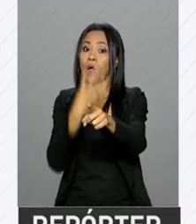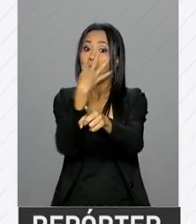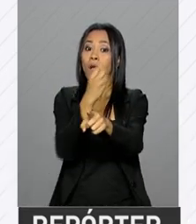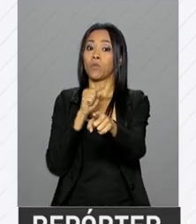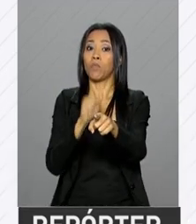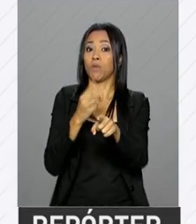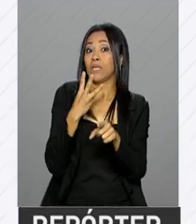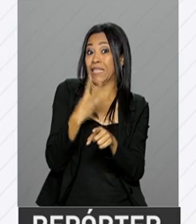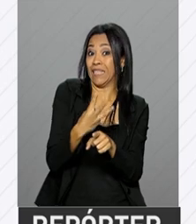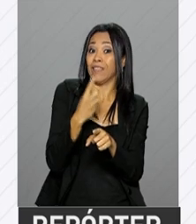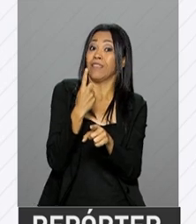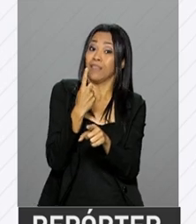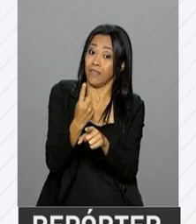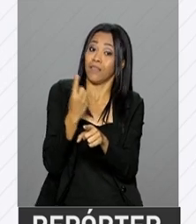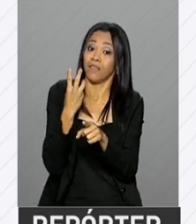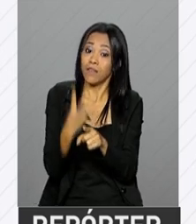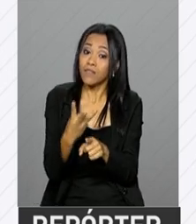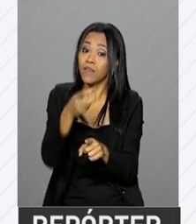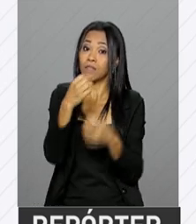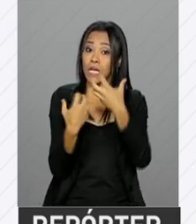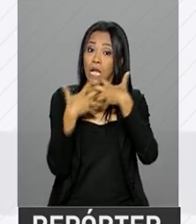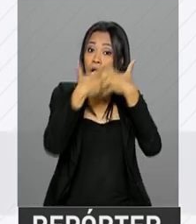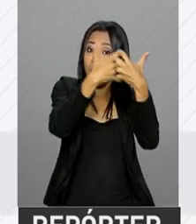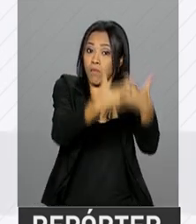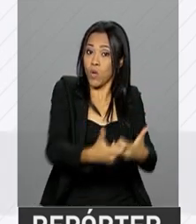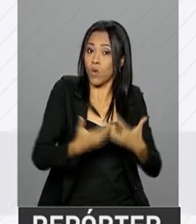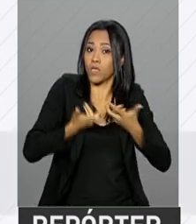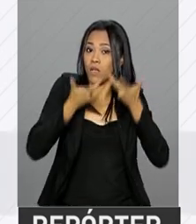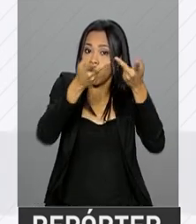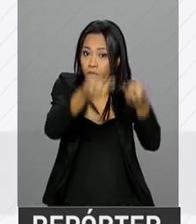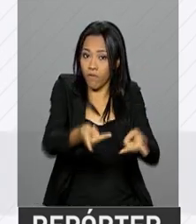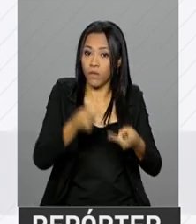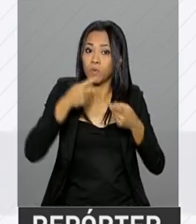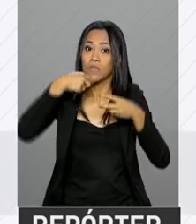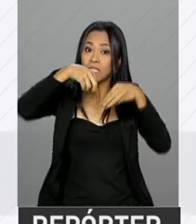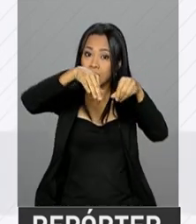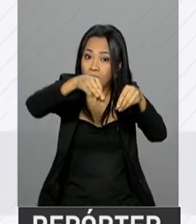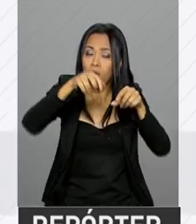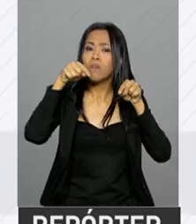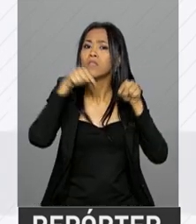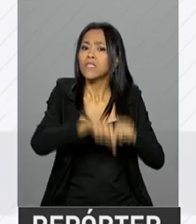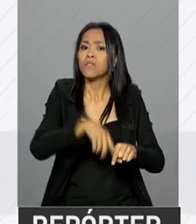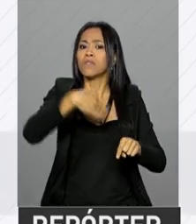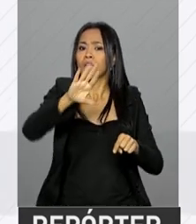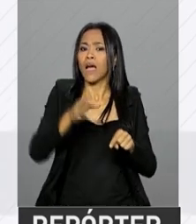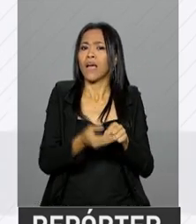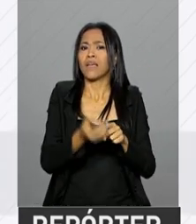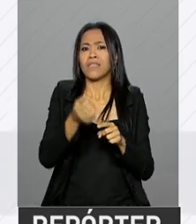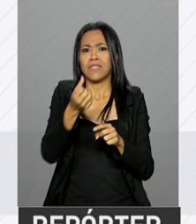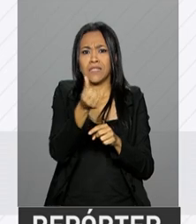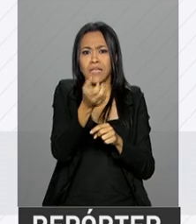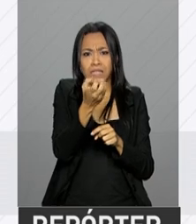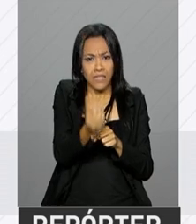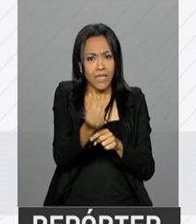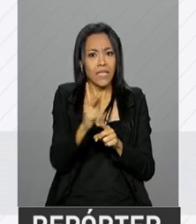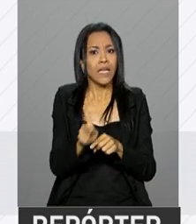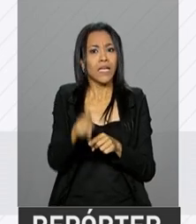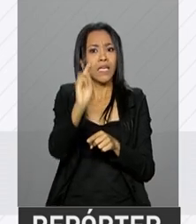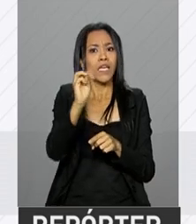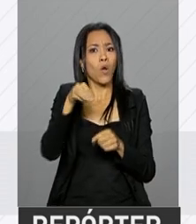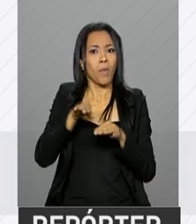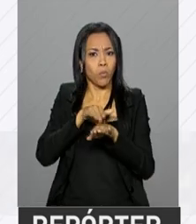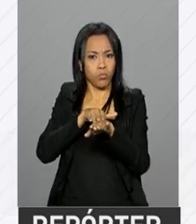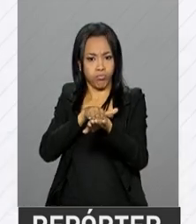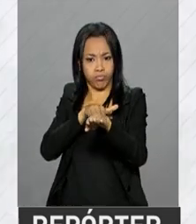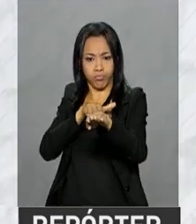caminhões de 10 toneladas carregados de sal. Isso daria para preencher mais de 60 km em linha reta de caminhões